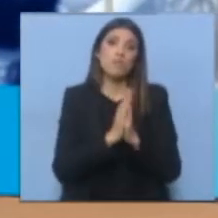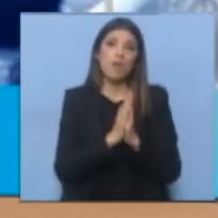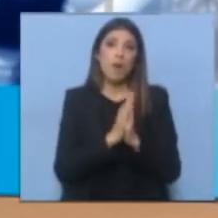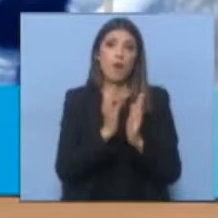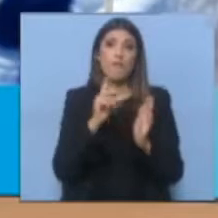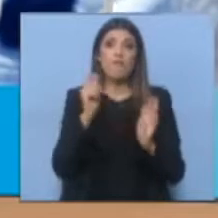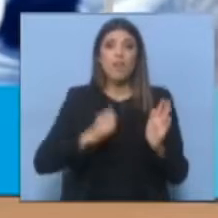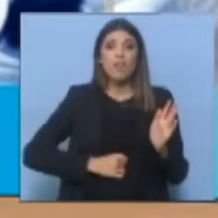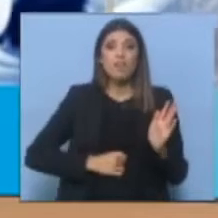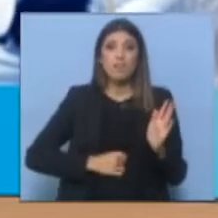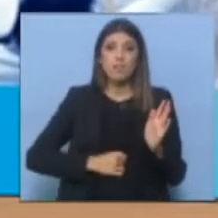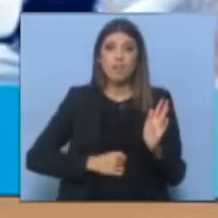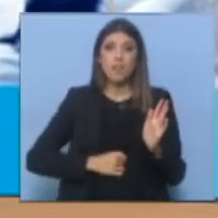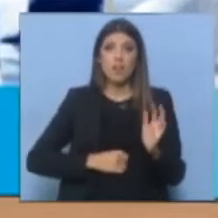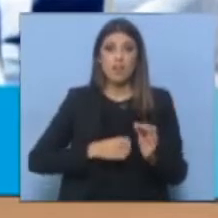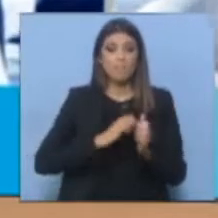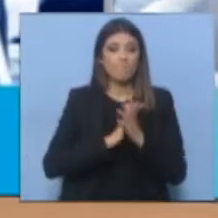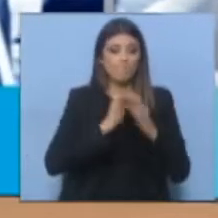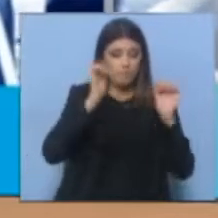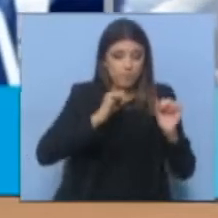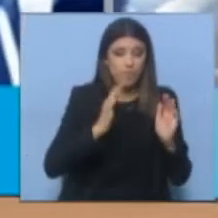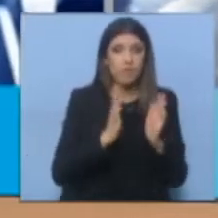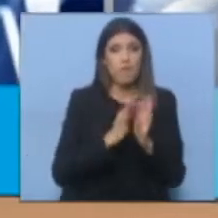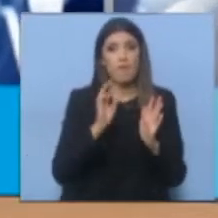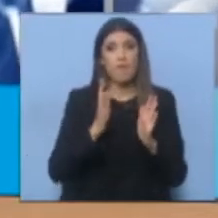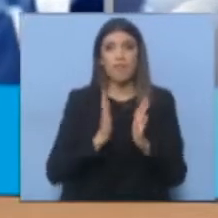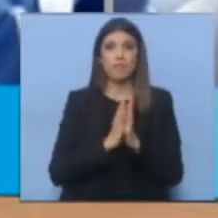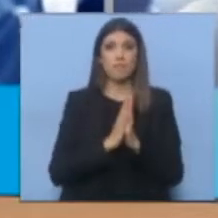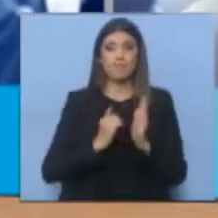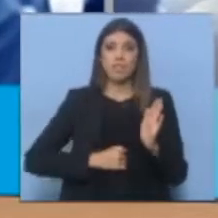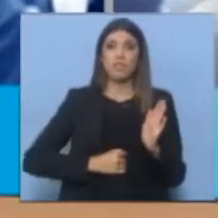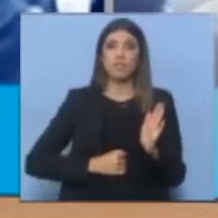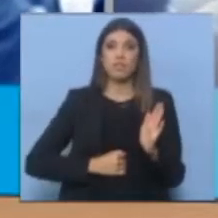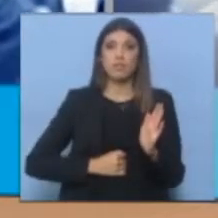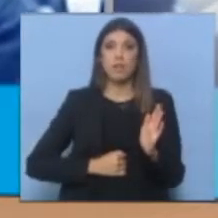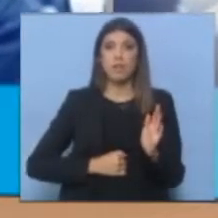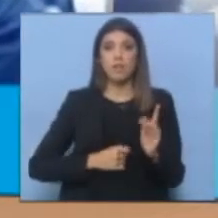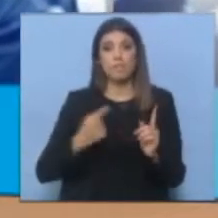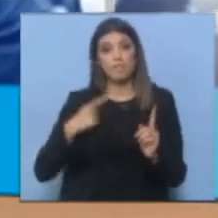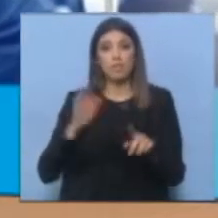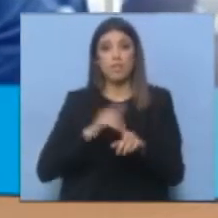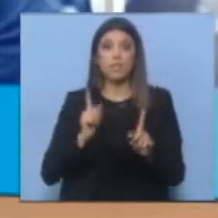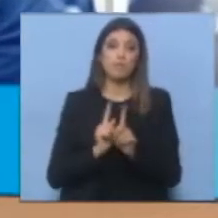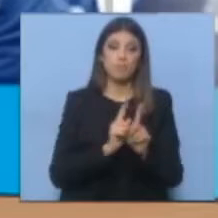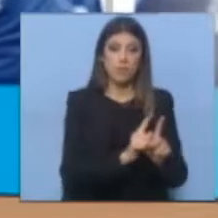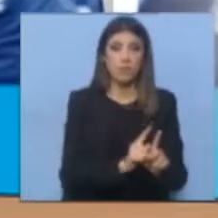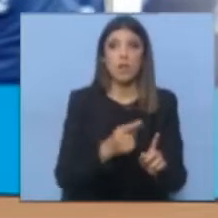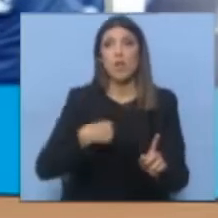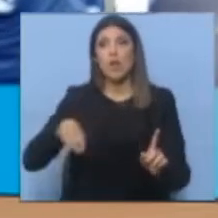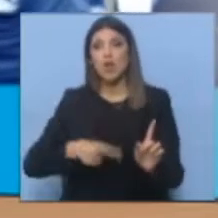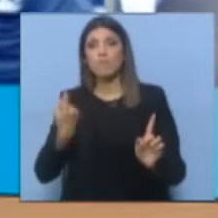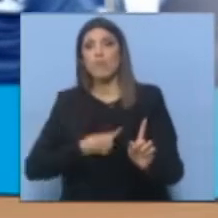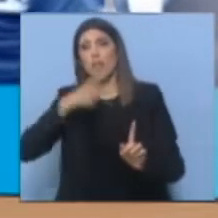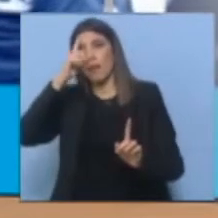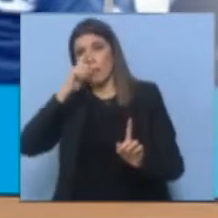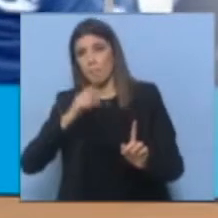professam essa religião. E por isso nós temos que relembrar a todos aqueles que vivemos aqui no nosso país, no nosso continente, de